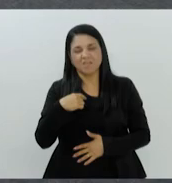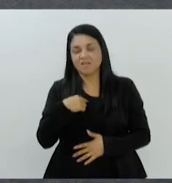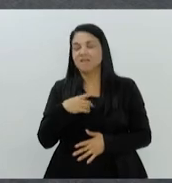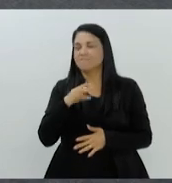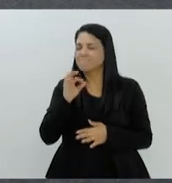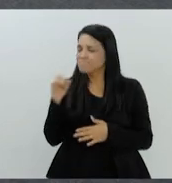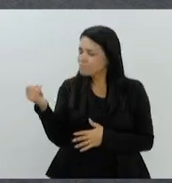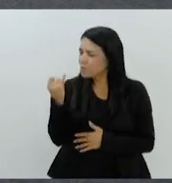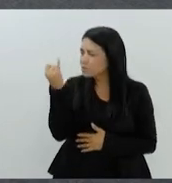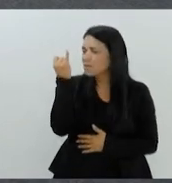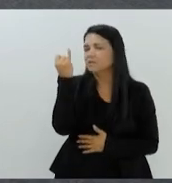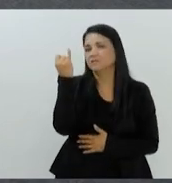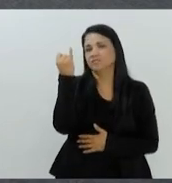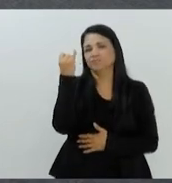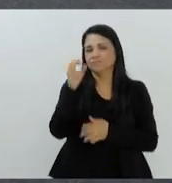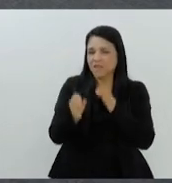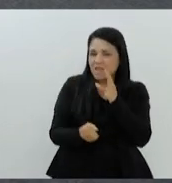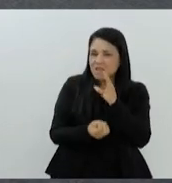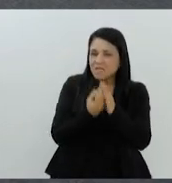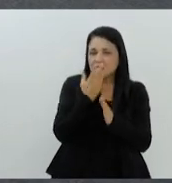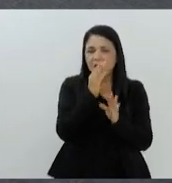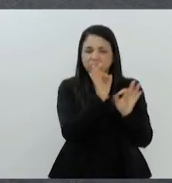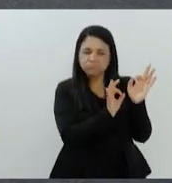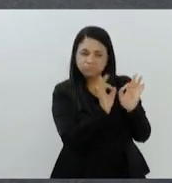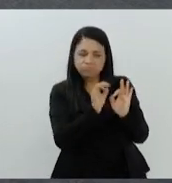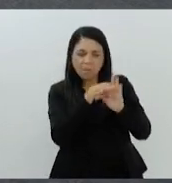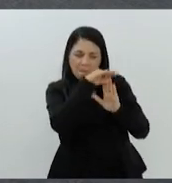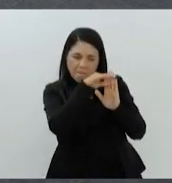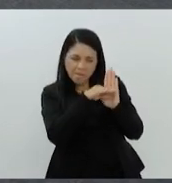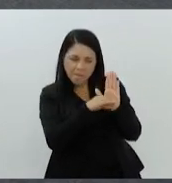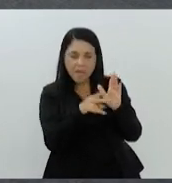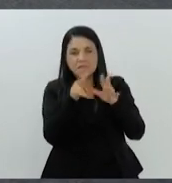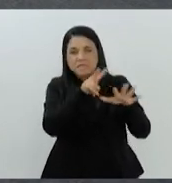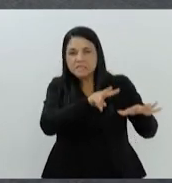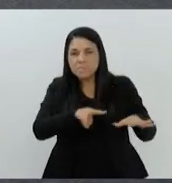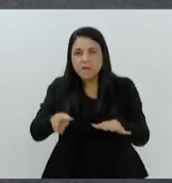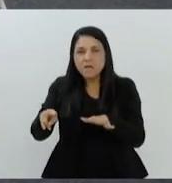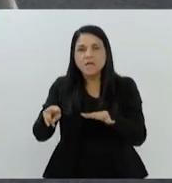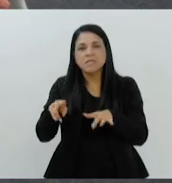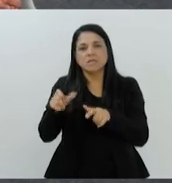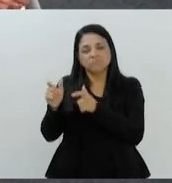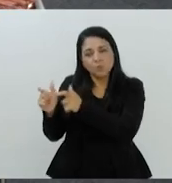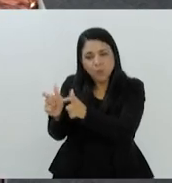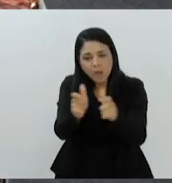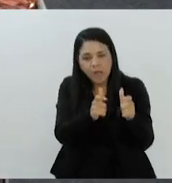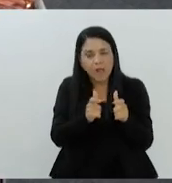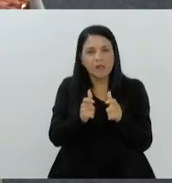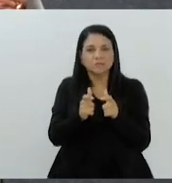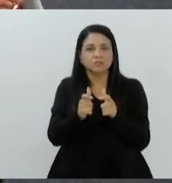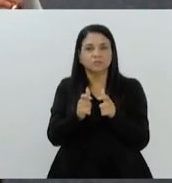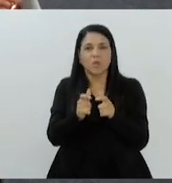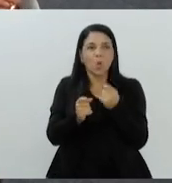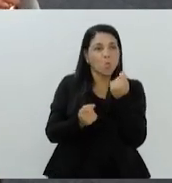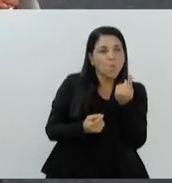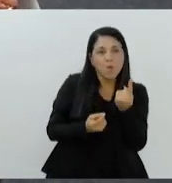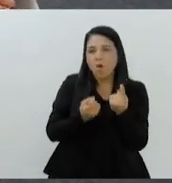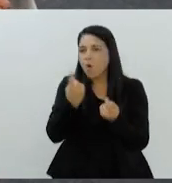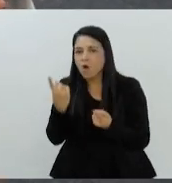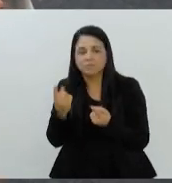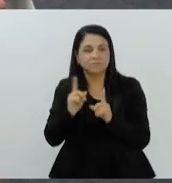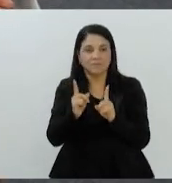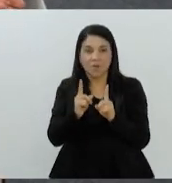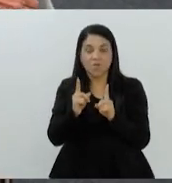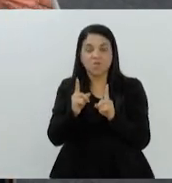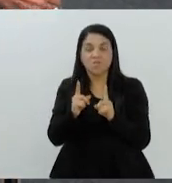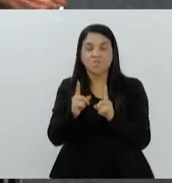é importante isso, criar planos, criar semanas, criar espaços, porque não é uma ou outra coisa, deputada